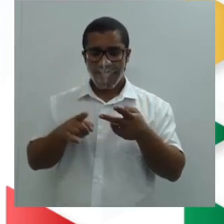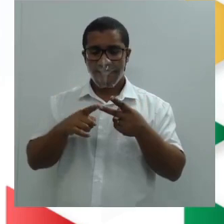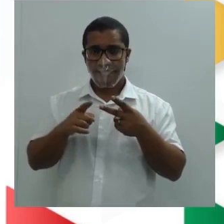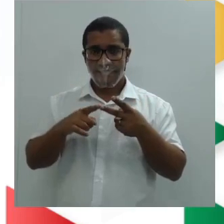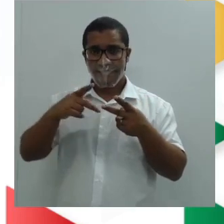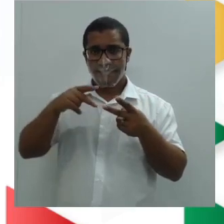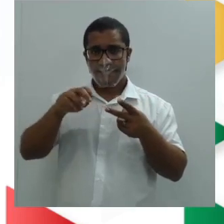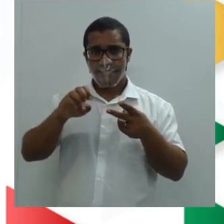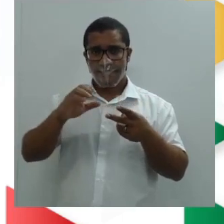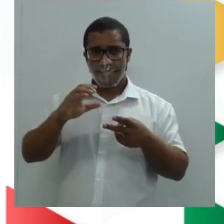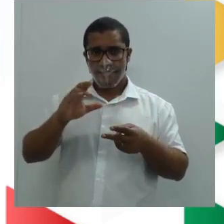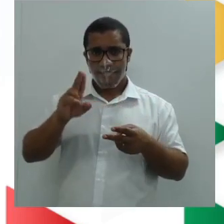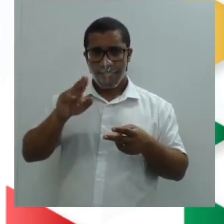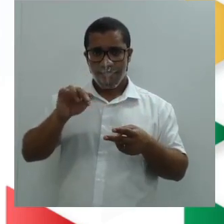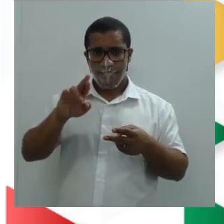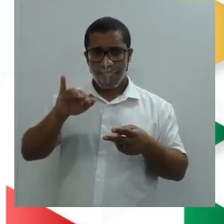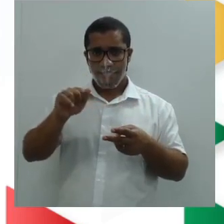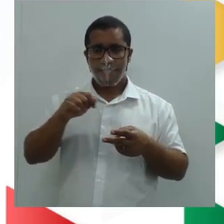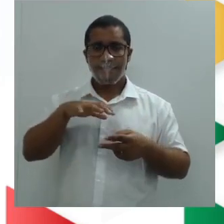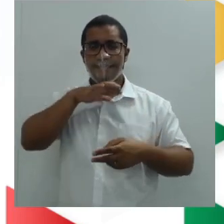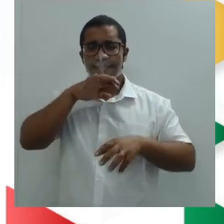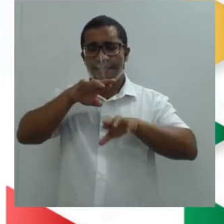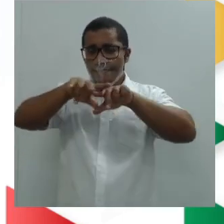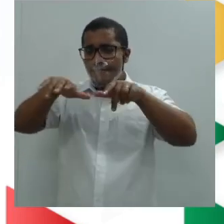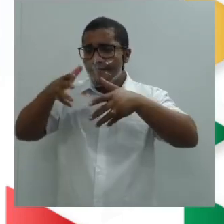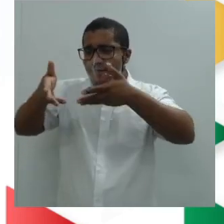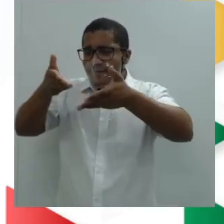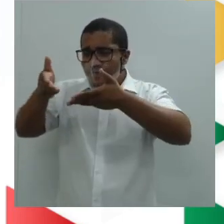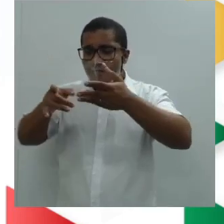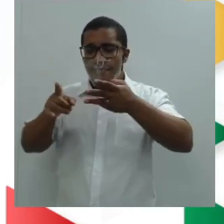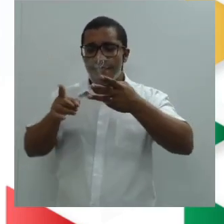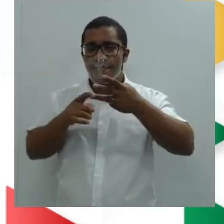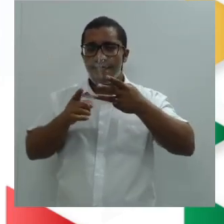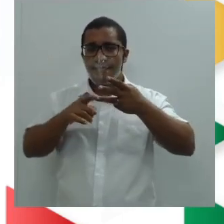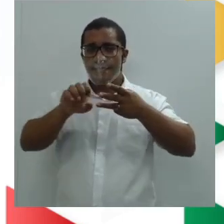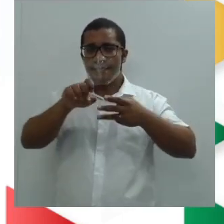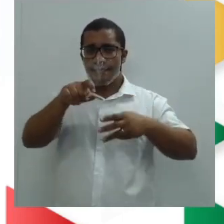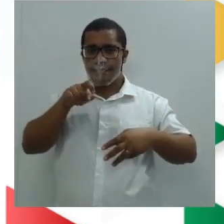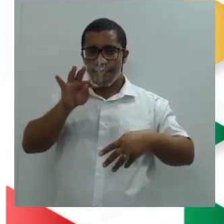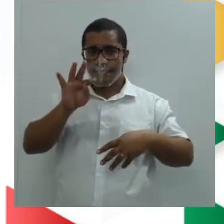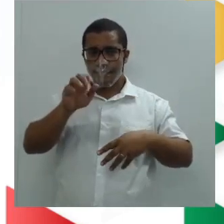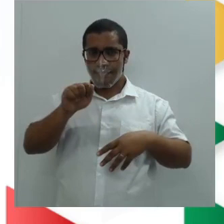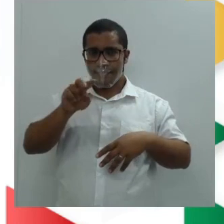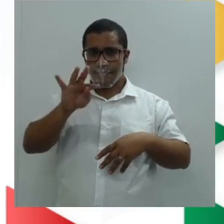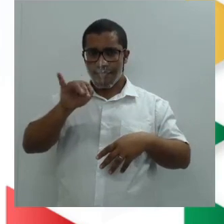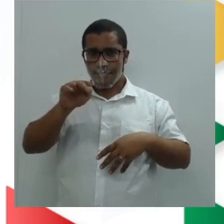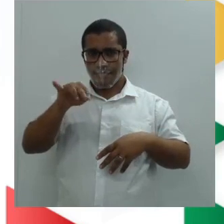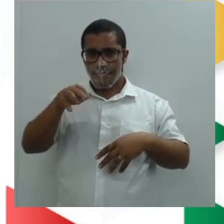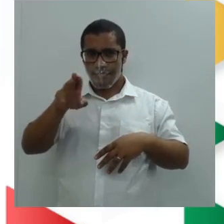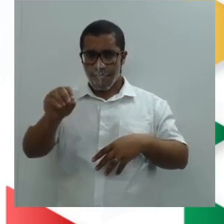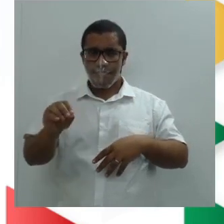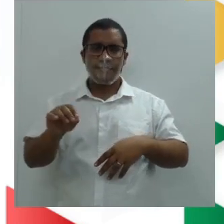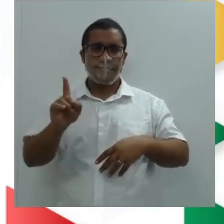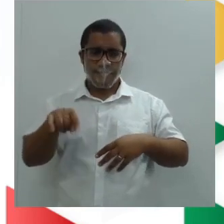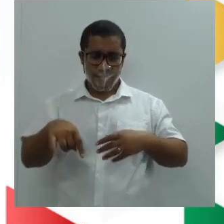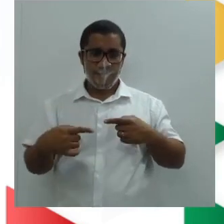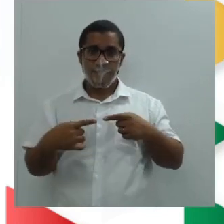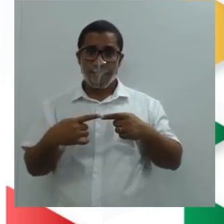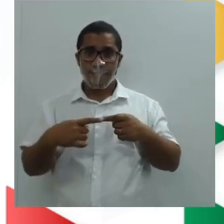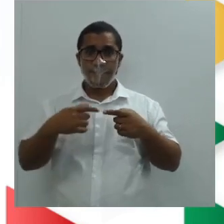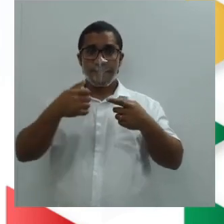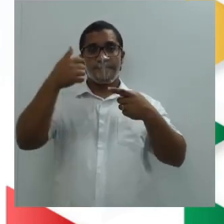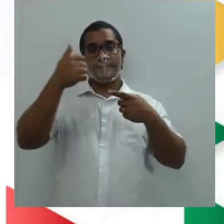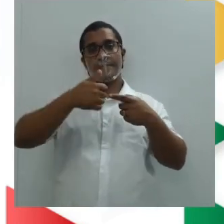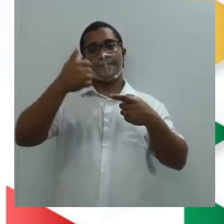A criação de animais e o extrativismo. Tudo isso faz parte do setor que a gente chama